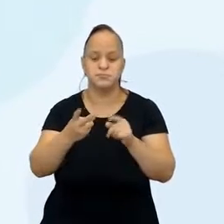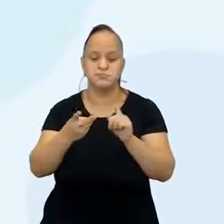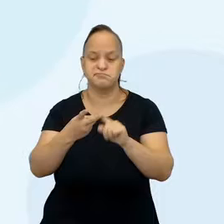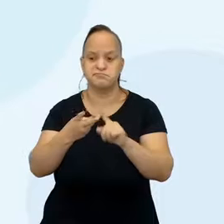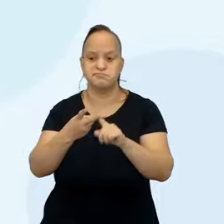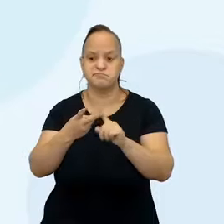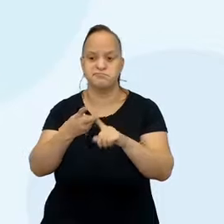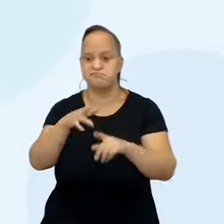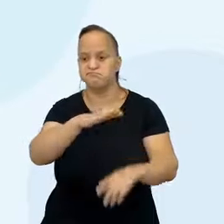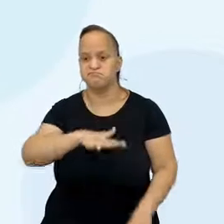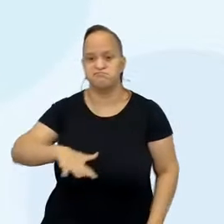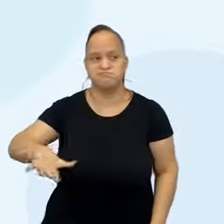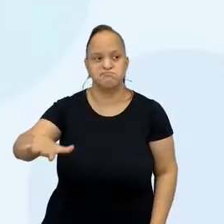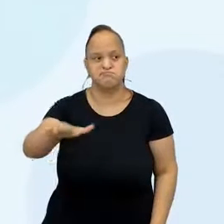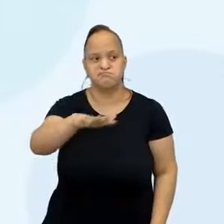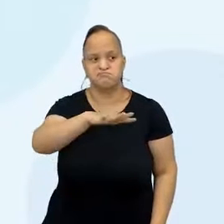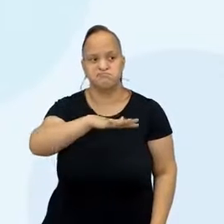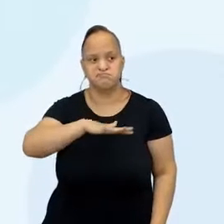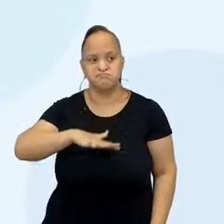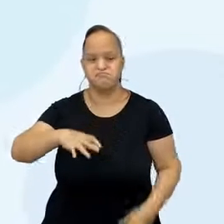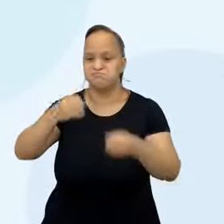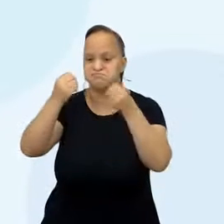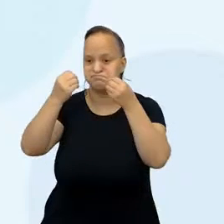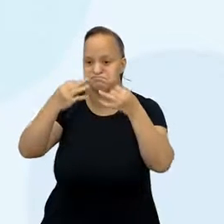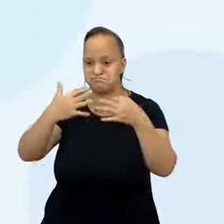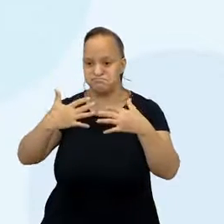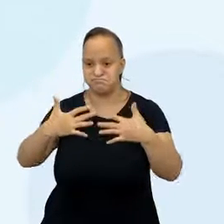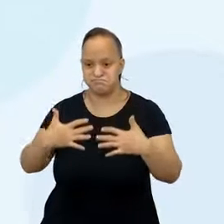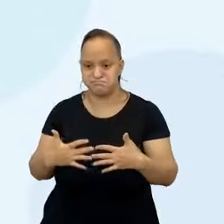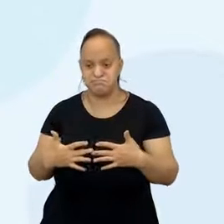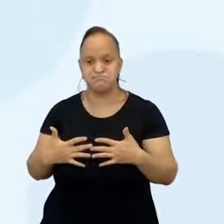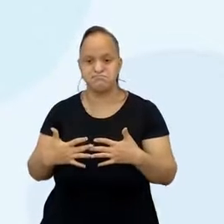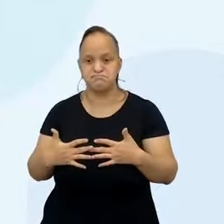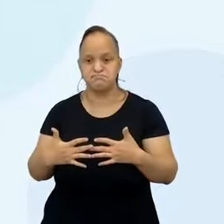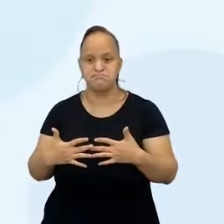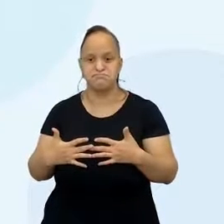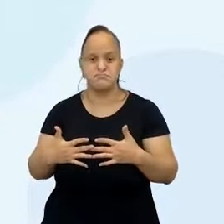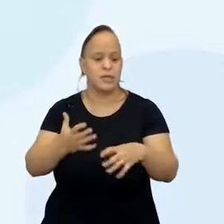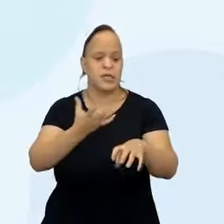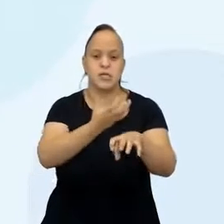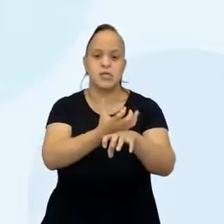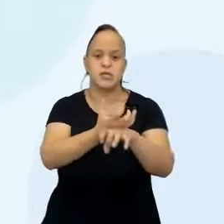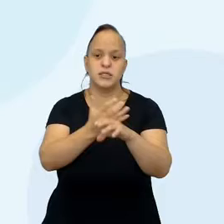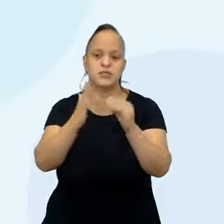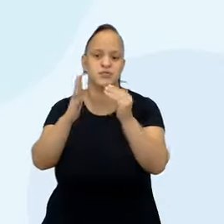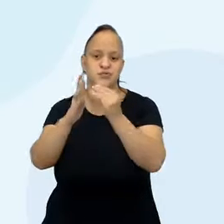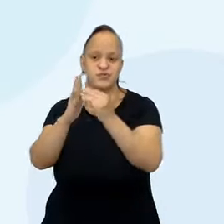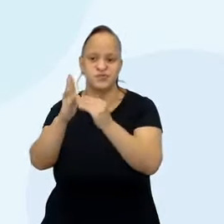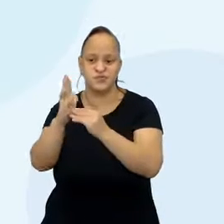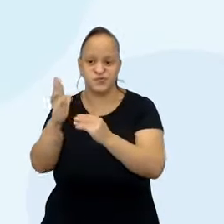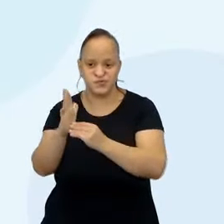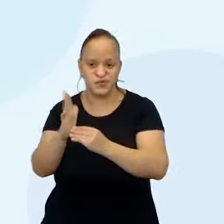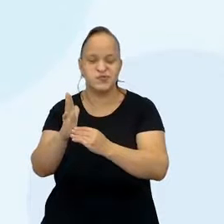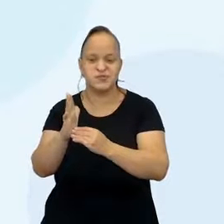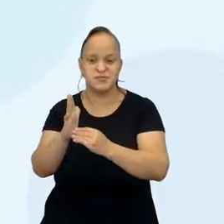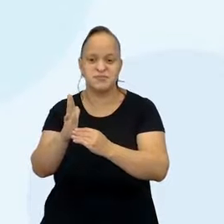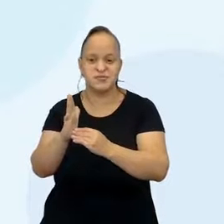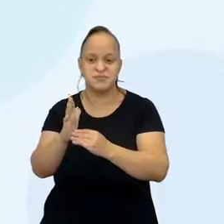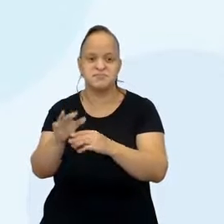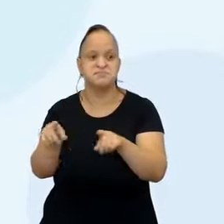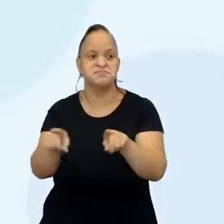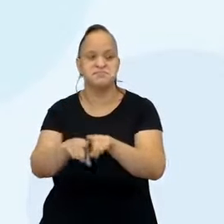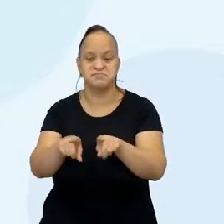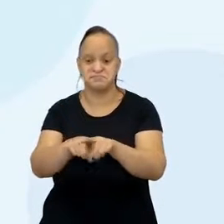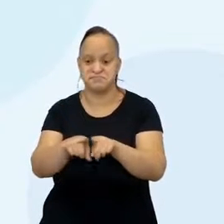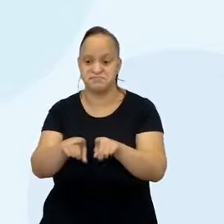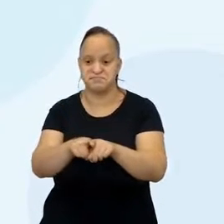descrição geral da atividade, apontando quais são os eixos estruturantes, né? Além disso, a gente